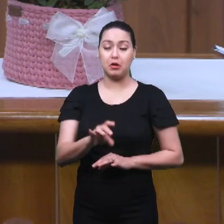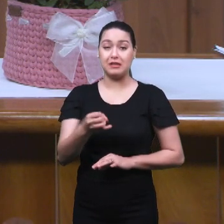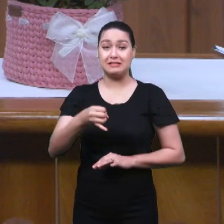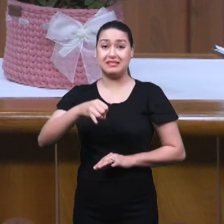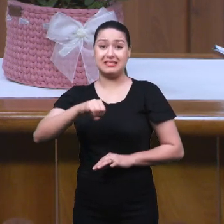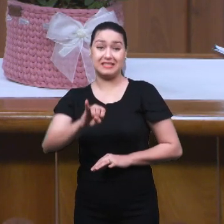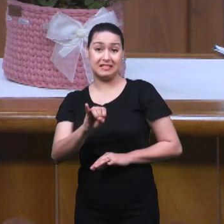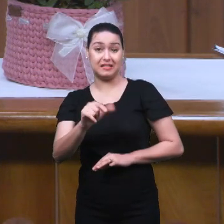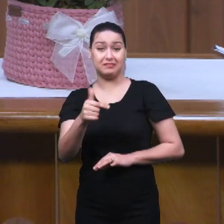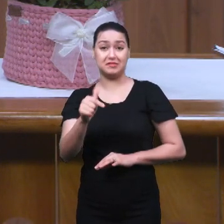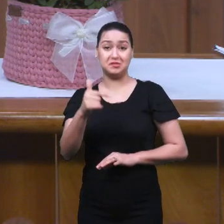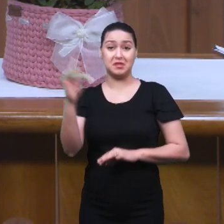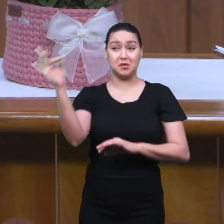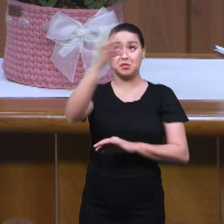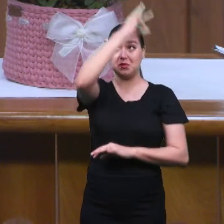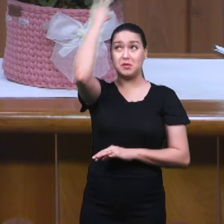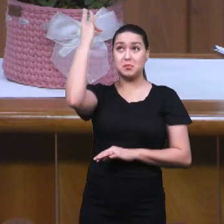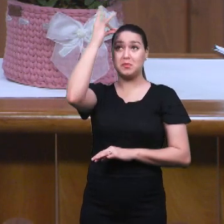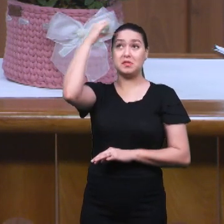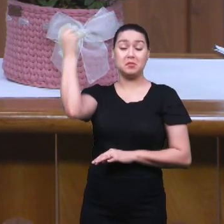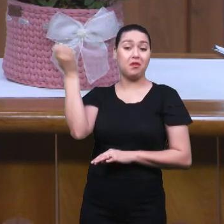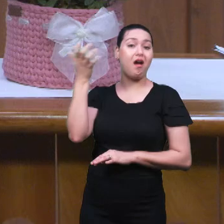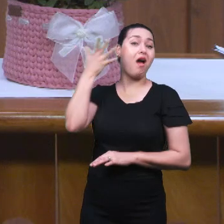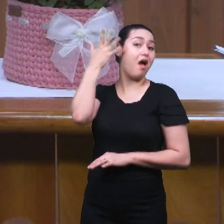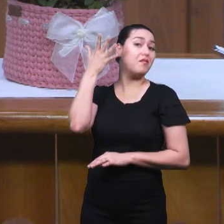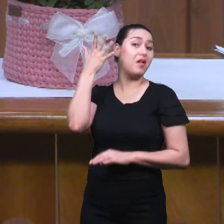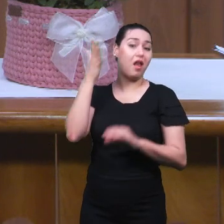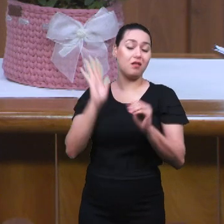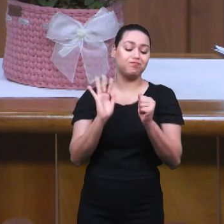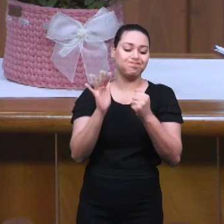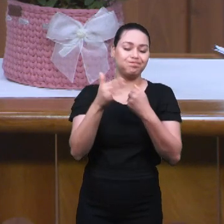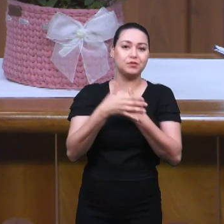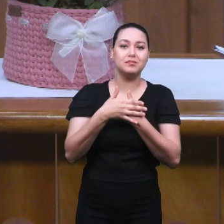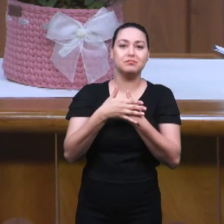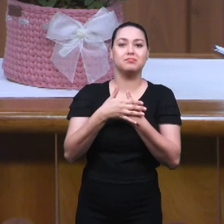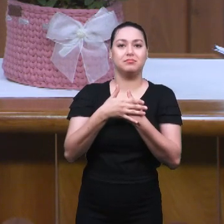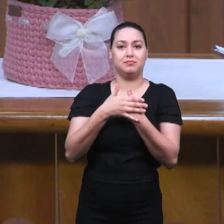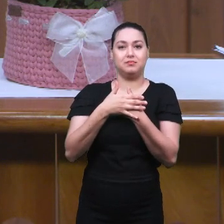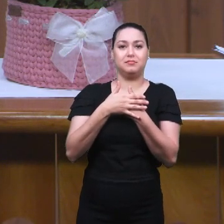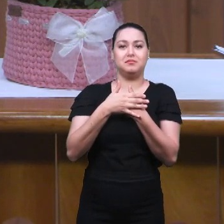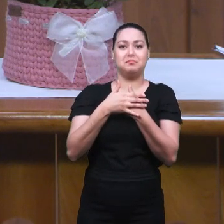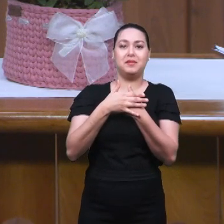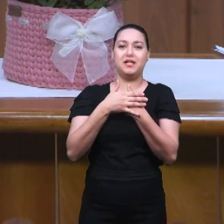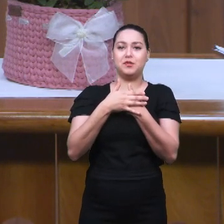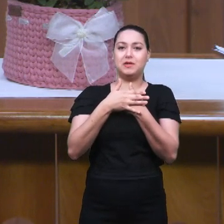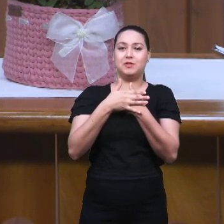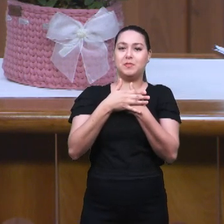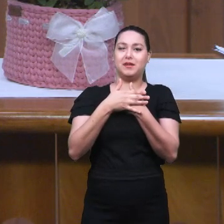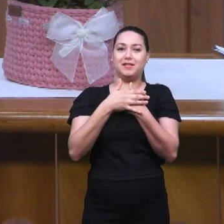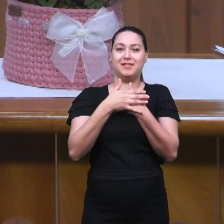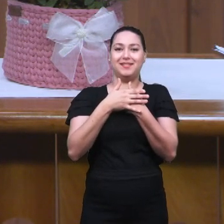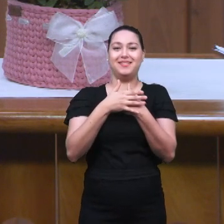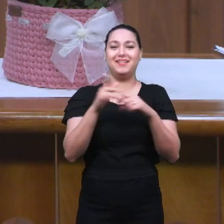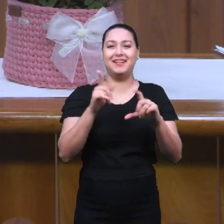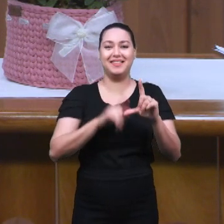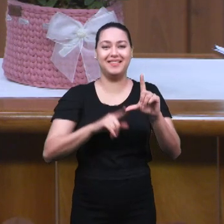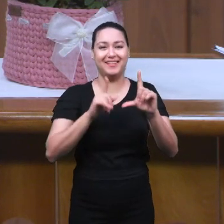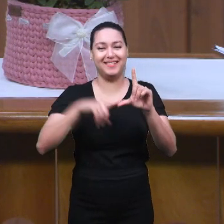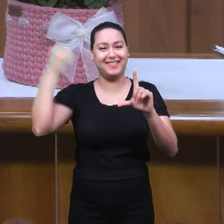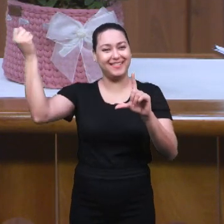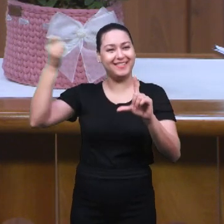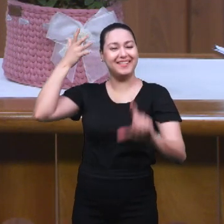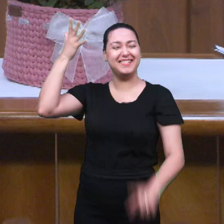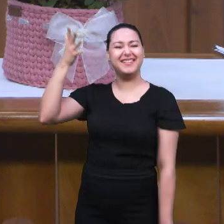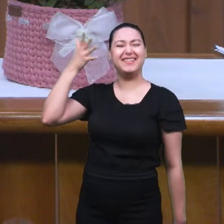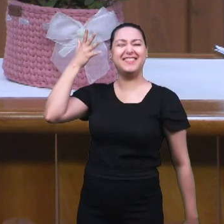Santo para revelar o que está oculto na letra. Então, é letra. Aí